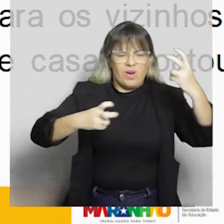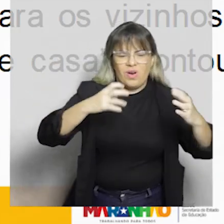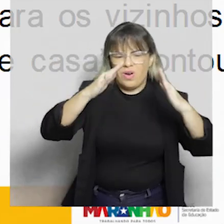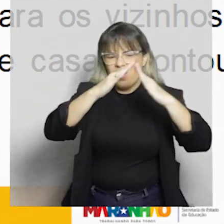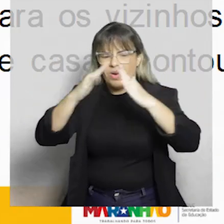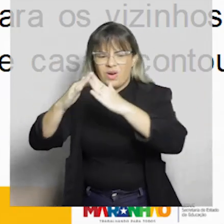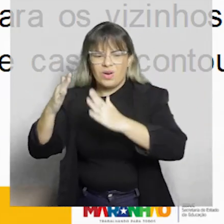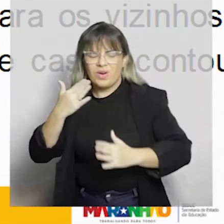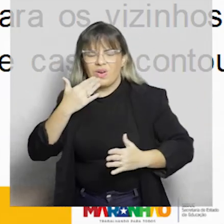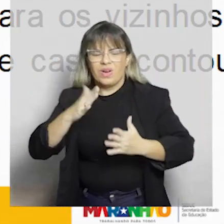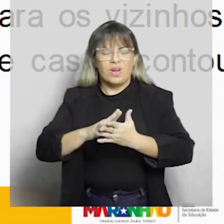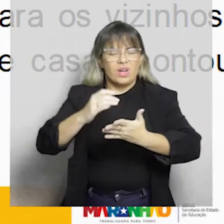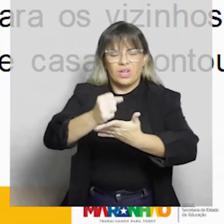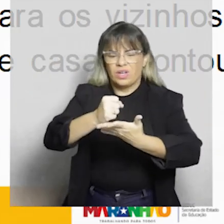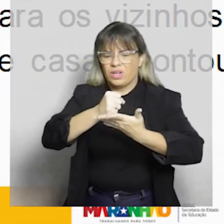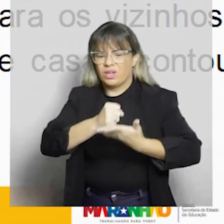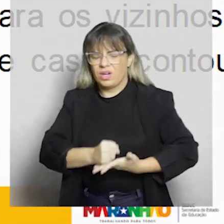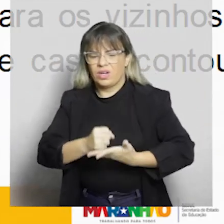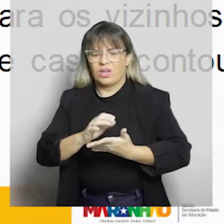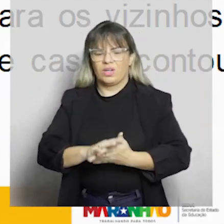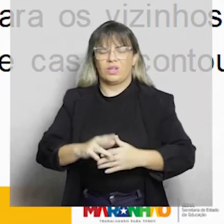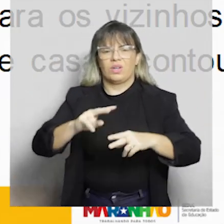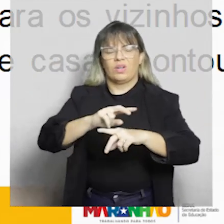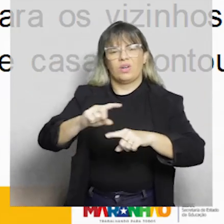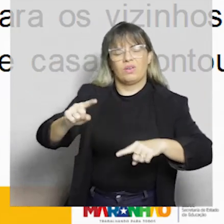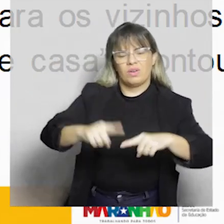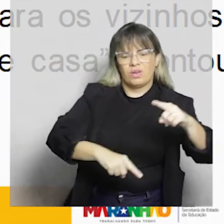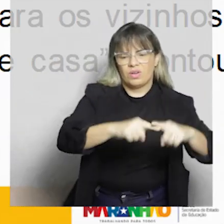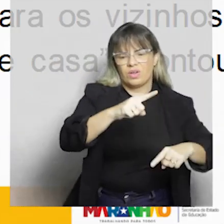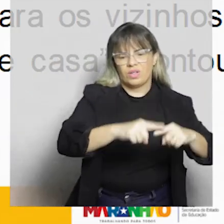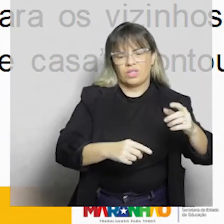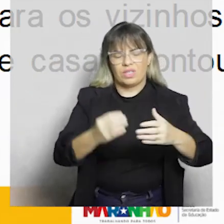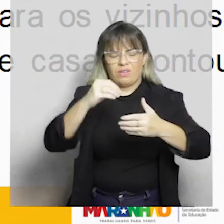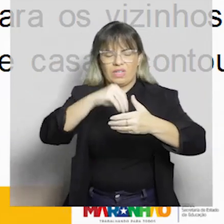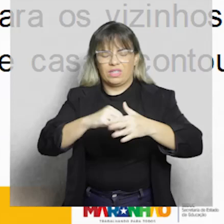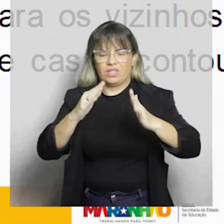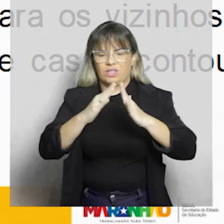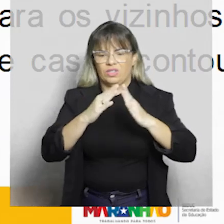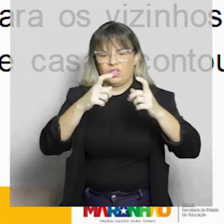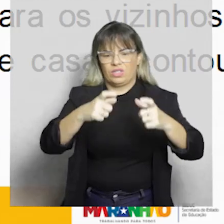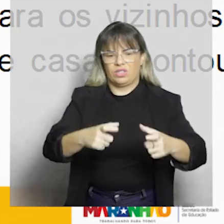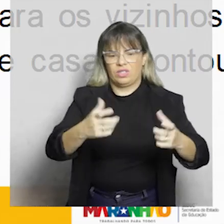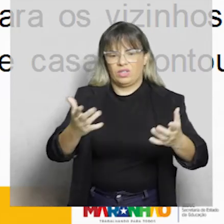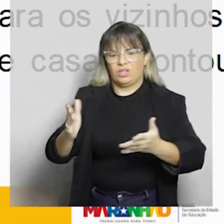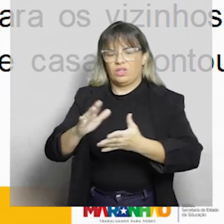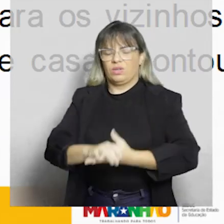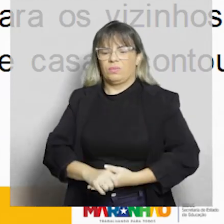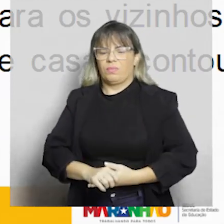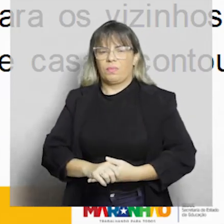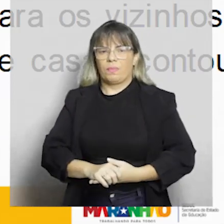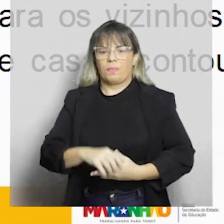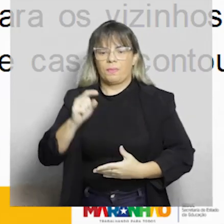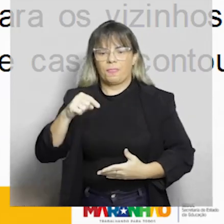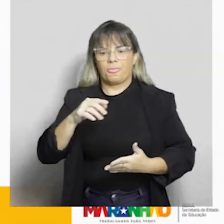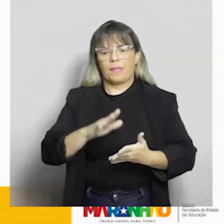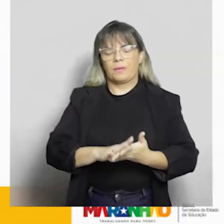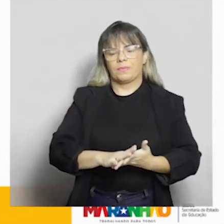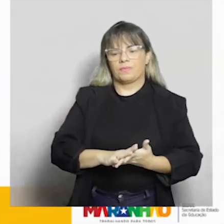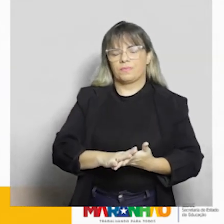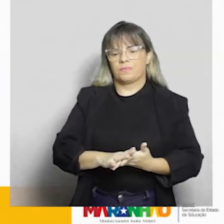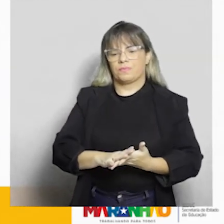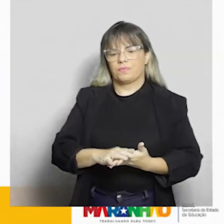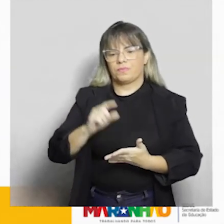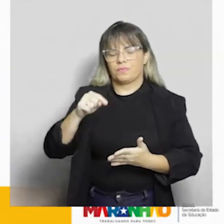fecha aspas. Contou Eliud Nijoroge, tá? Desde então, a fenda no piso